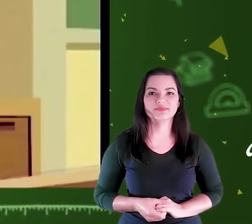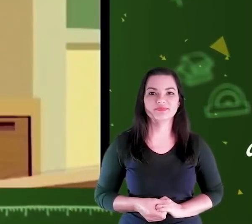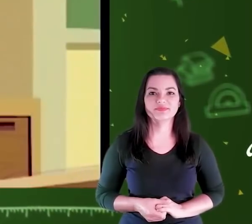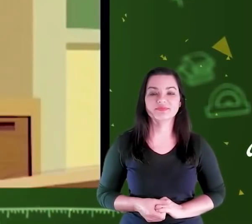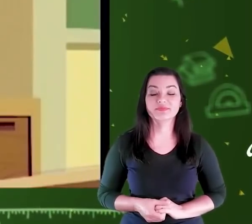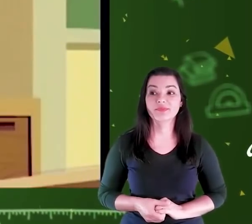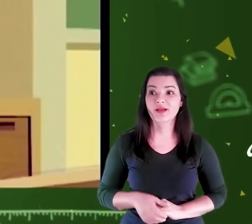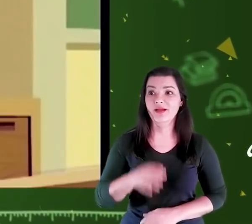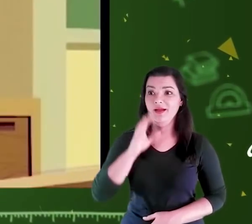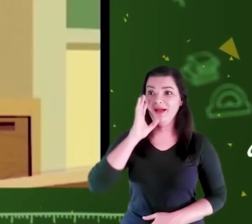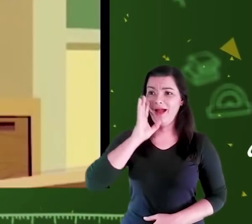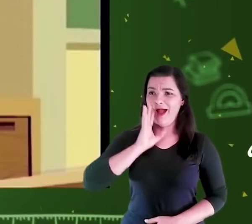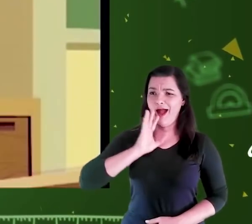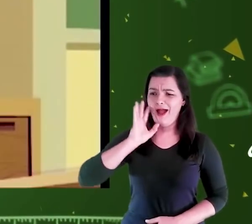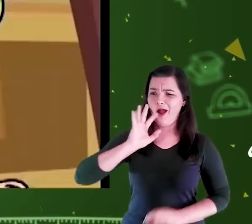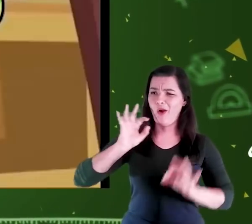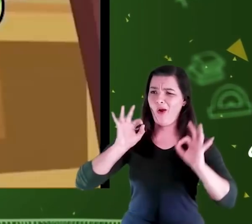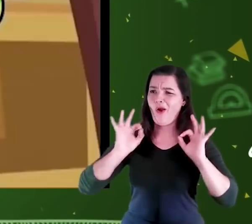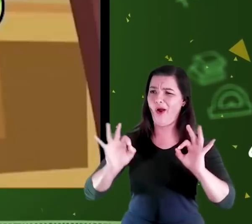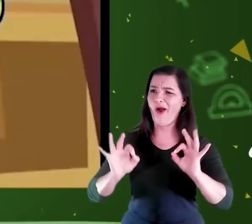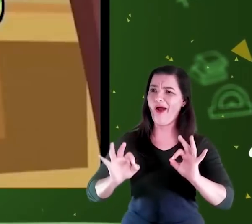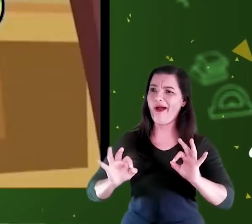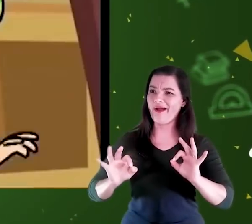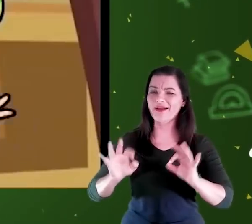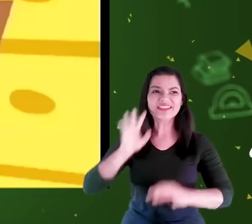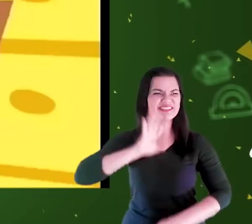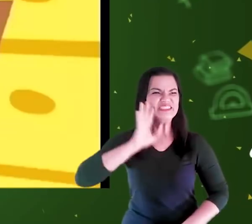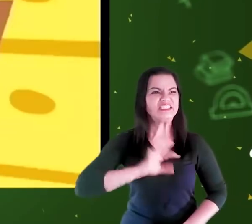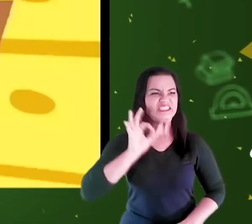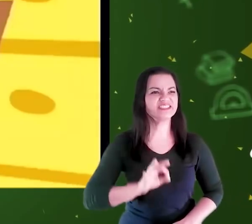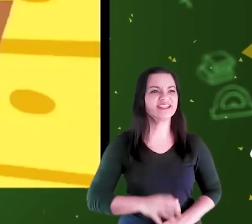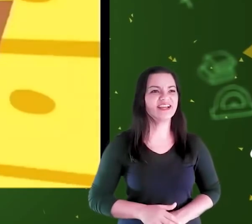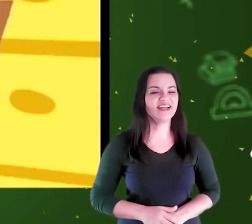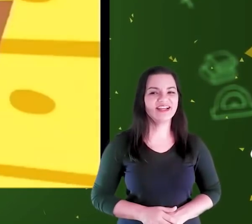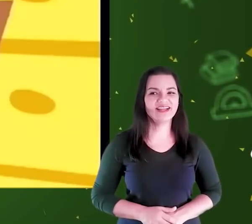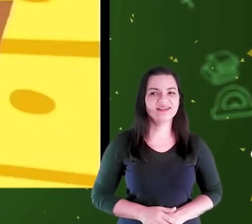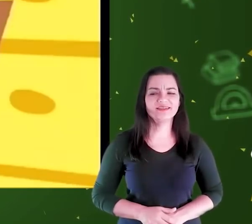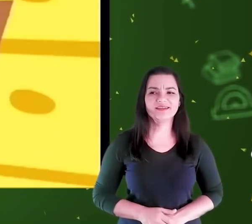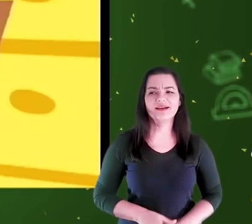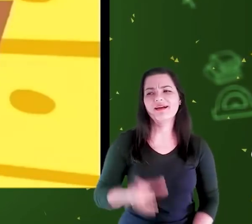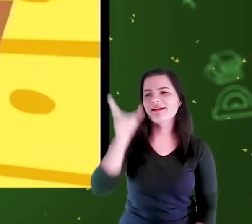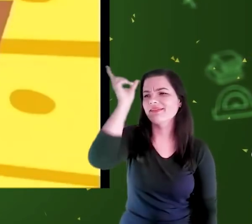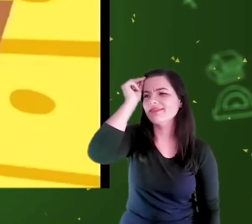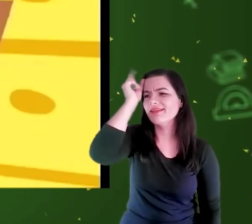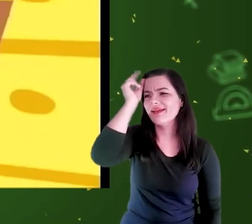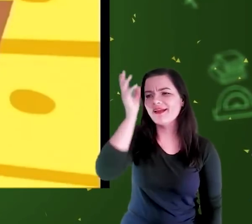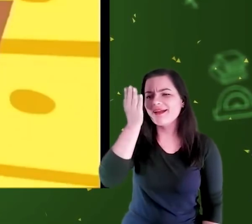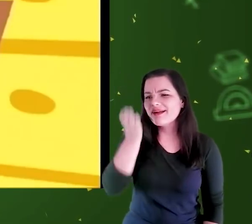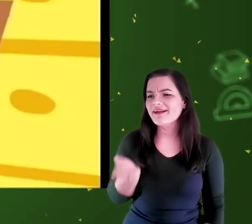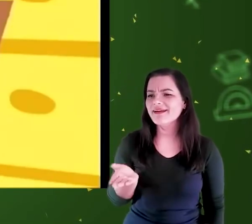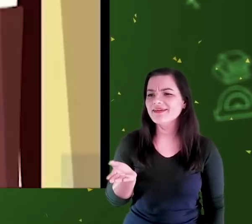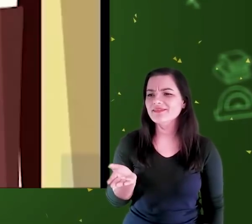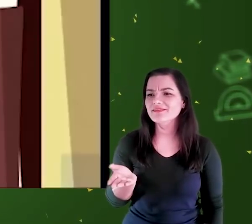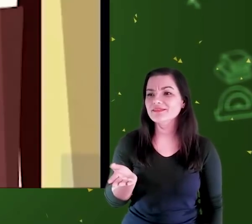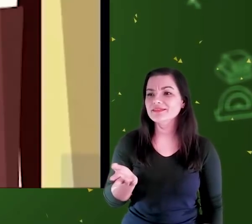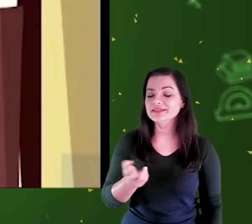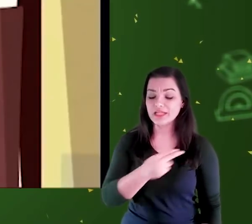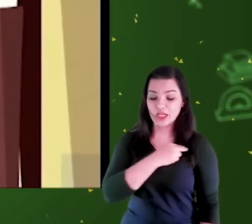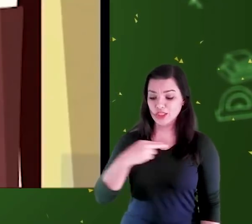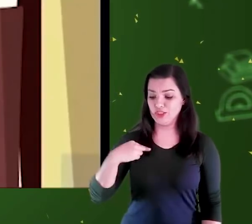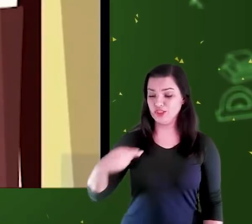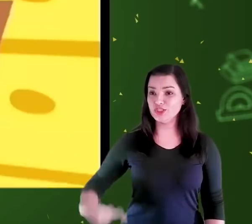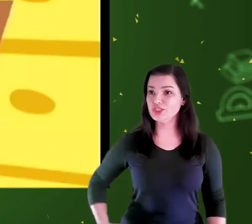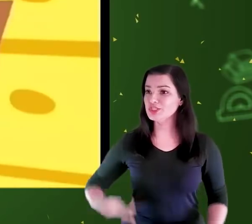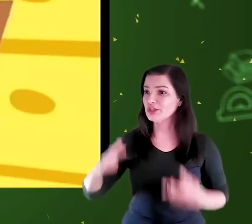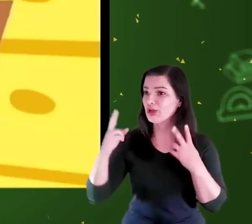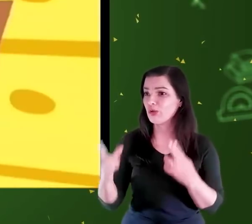Que maneiro! Que legal! Ah, Teca, você tá mais chinesa do que chilena.